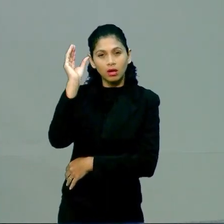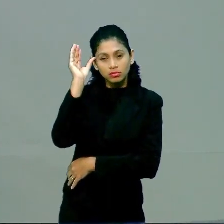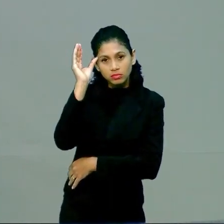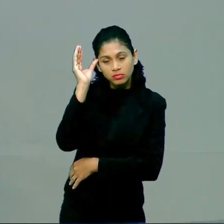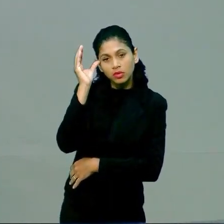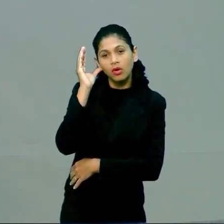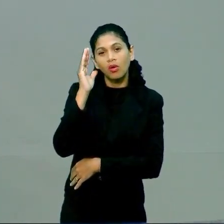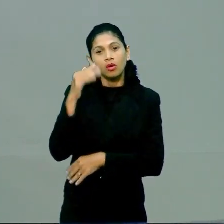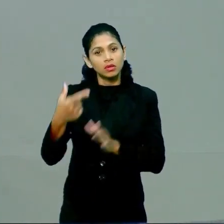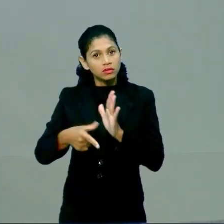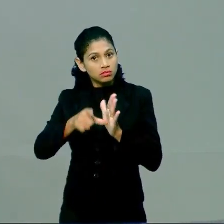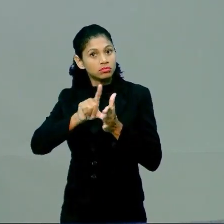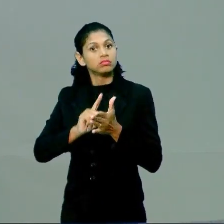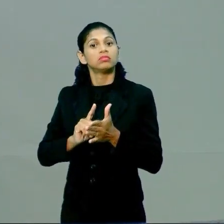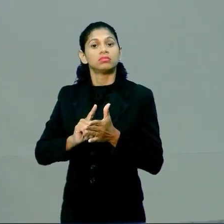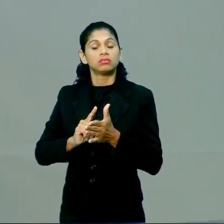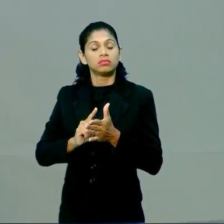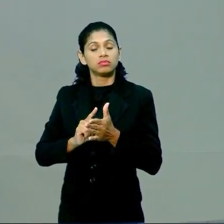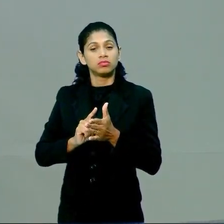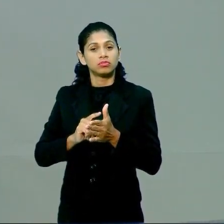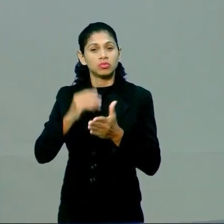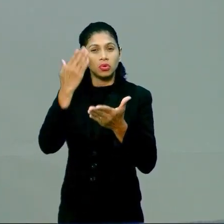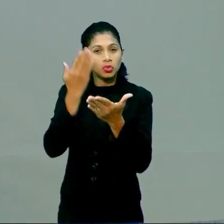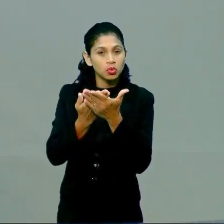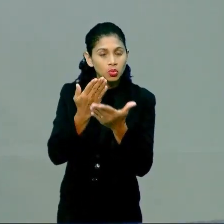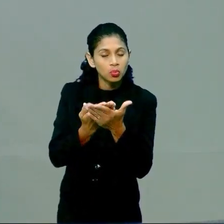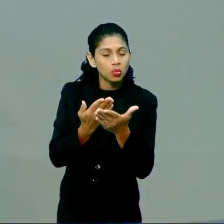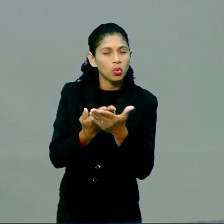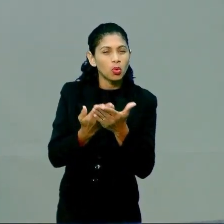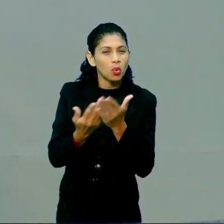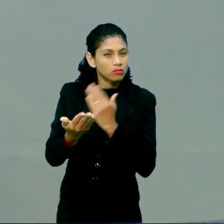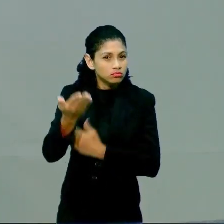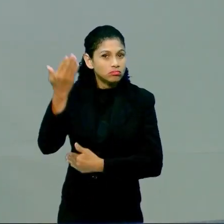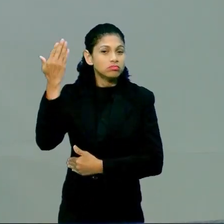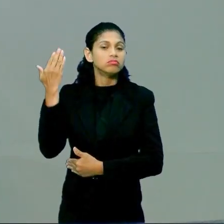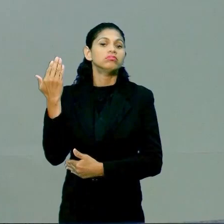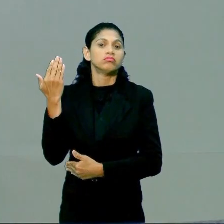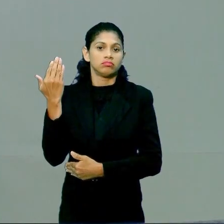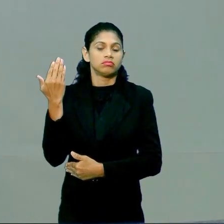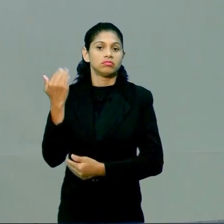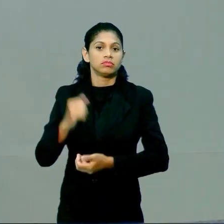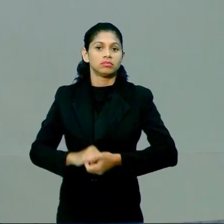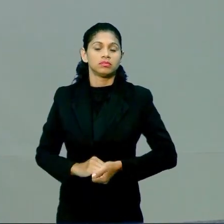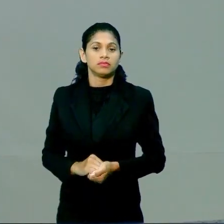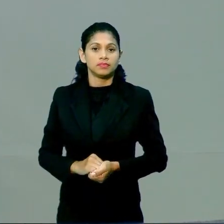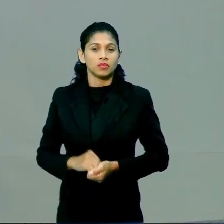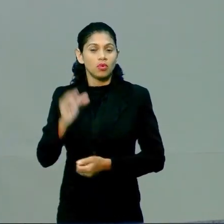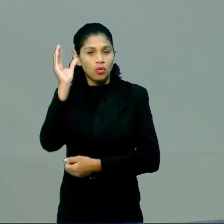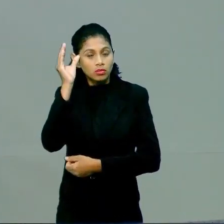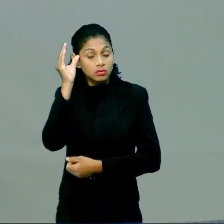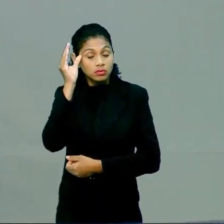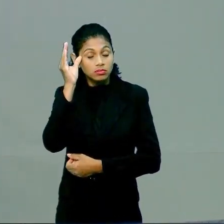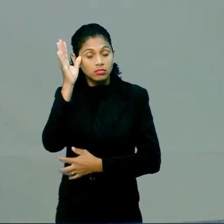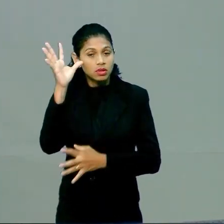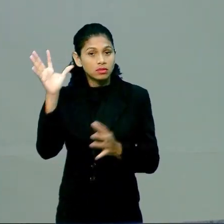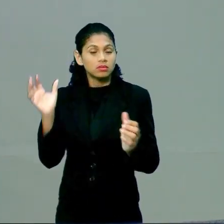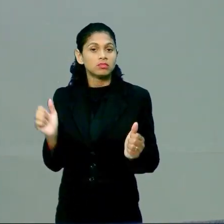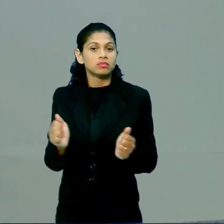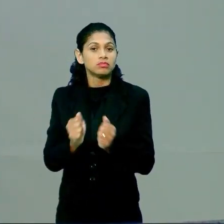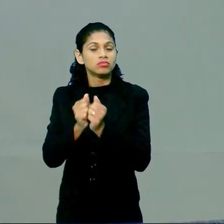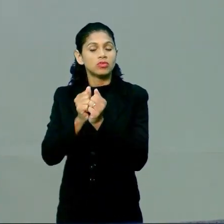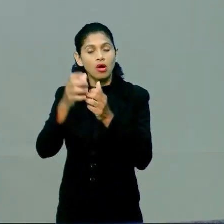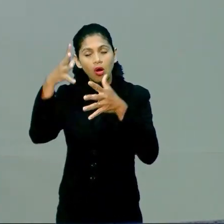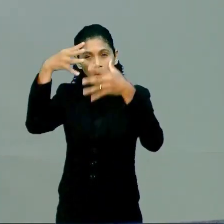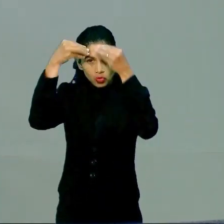né A o o tempo que vocês dedicaram estudo né ou seja o o tanto de conhecimento que vocês agregaram e Estão levando